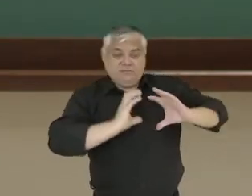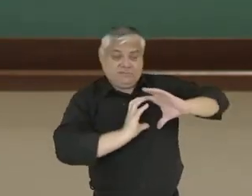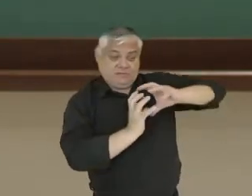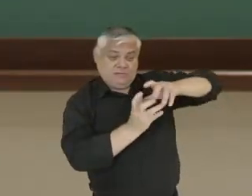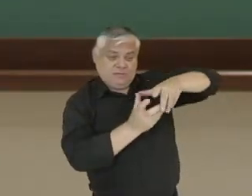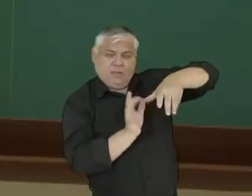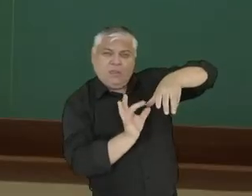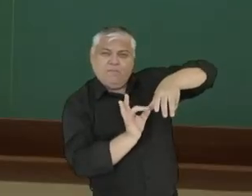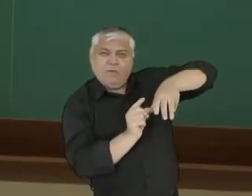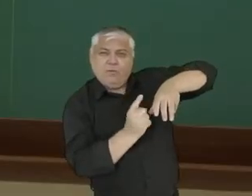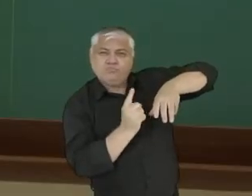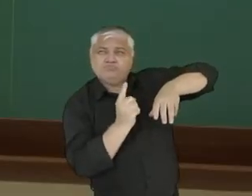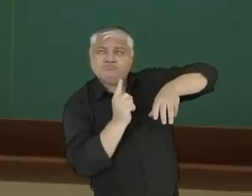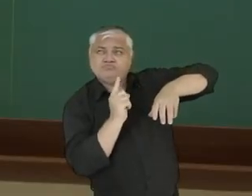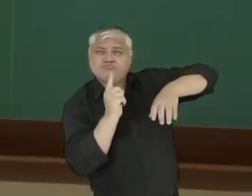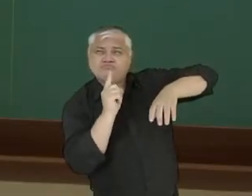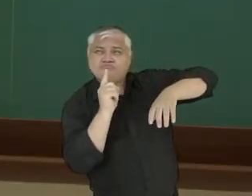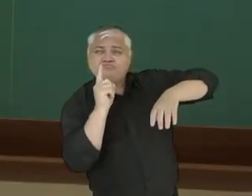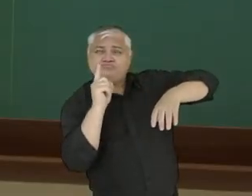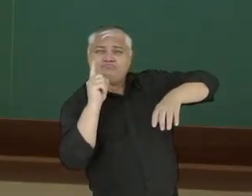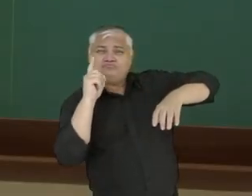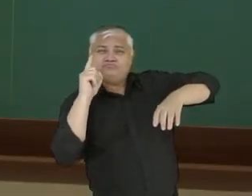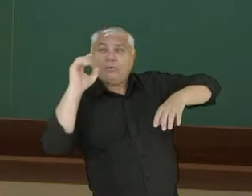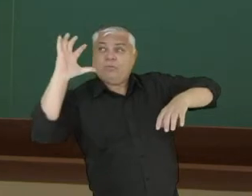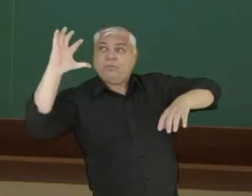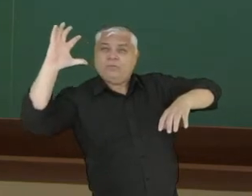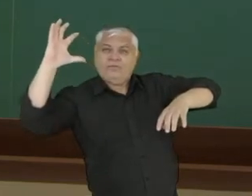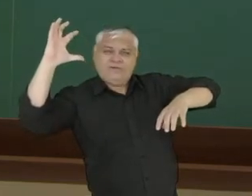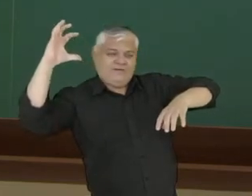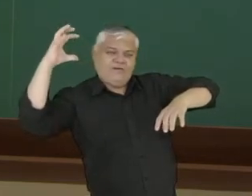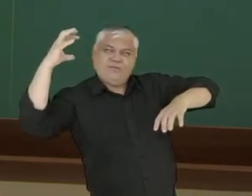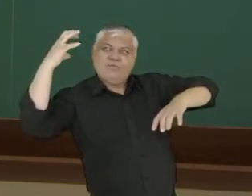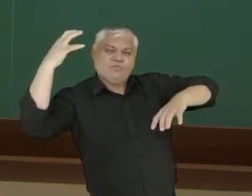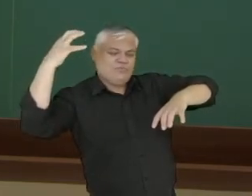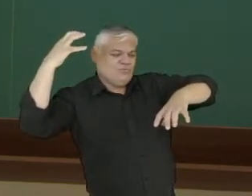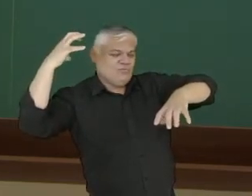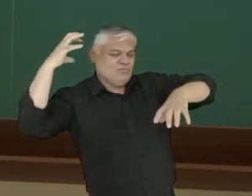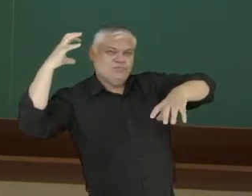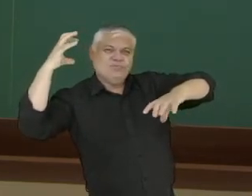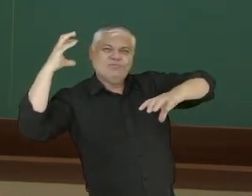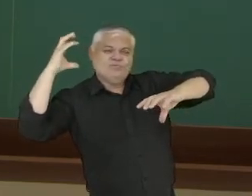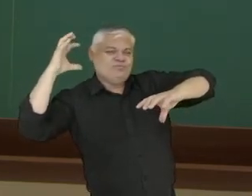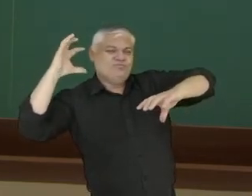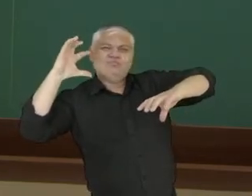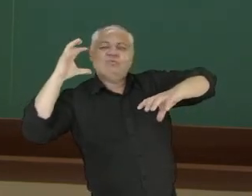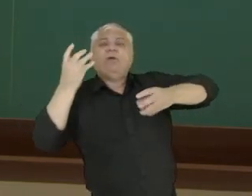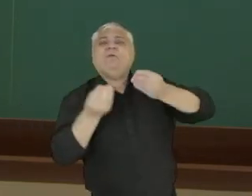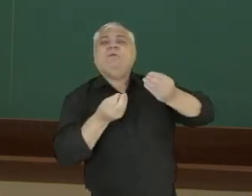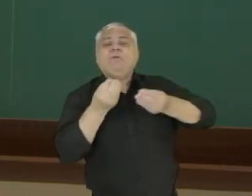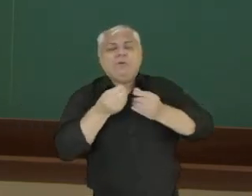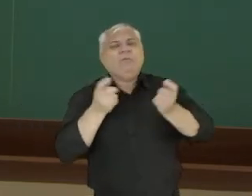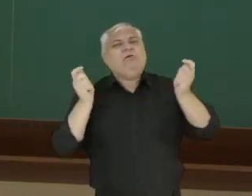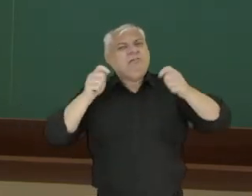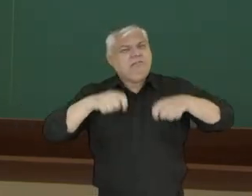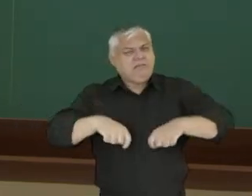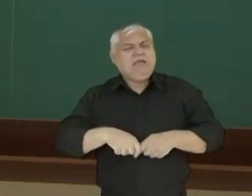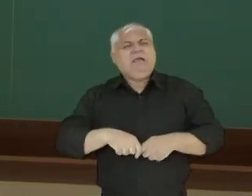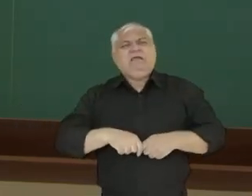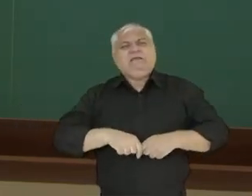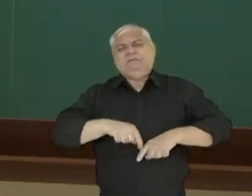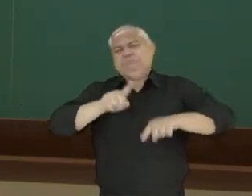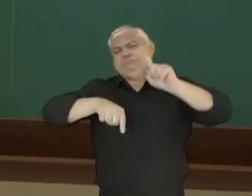planeta. E as imagens que são obtidas desse sensoriamento remoto podem ser utilizadas de várias